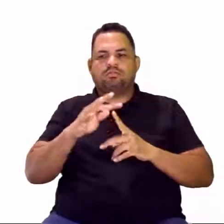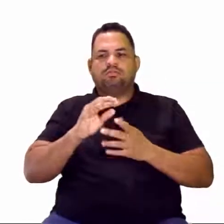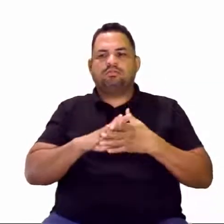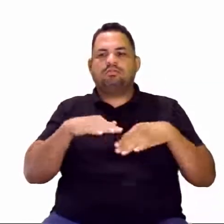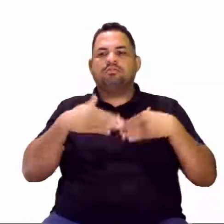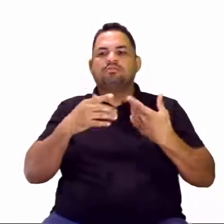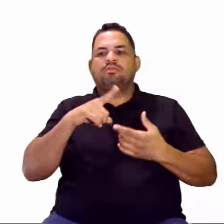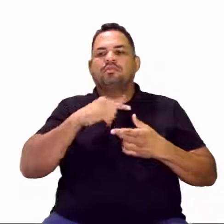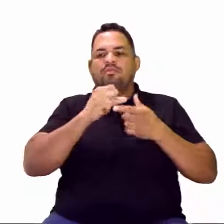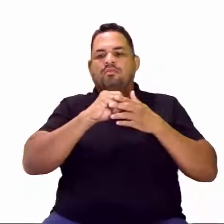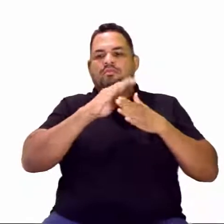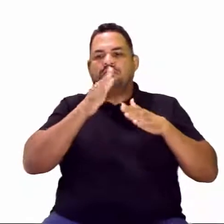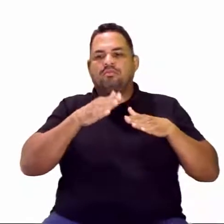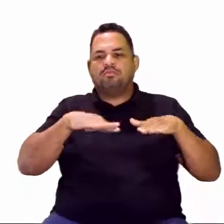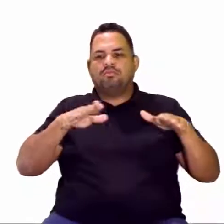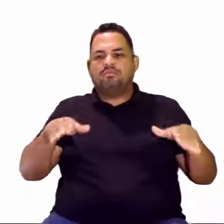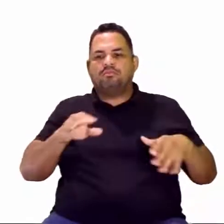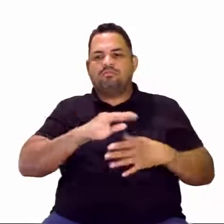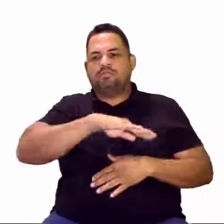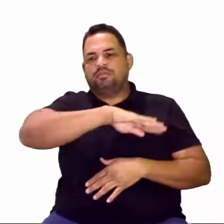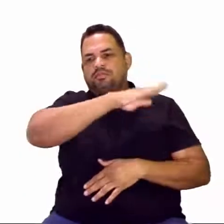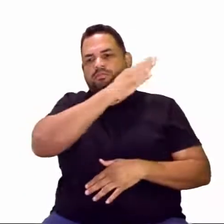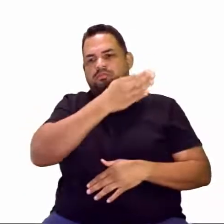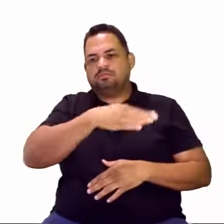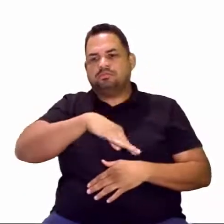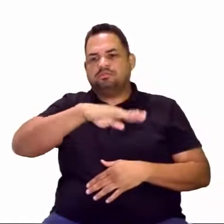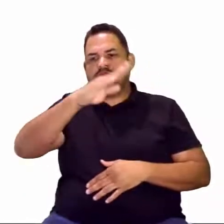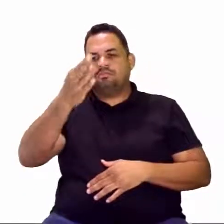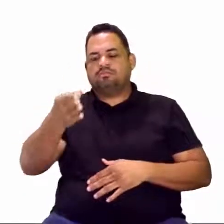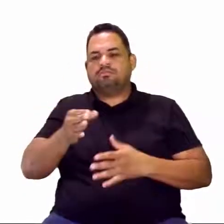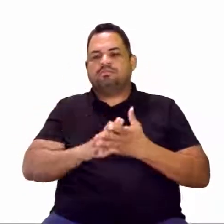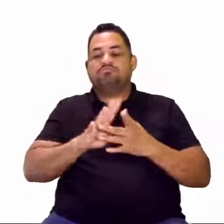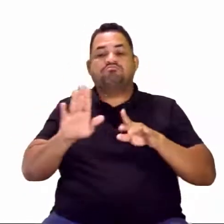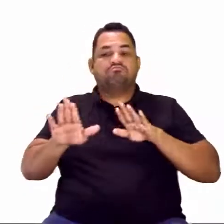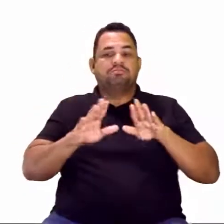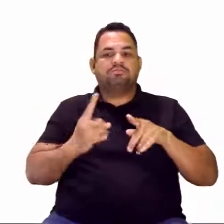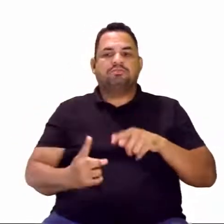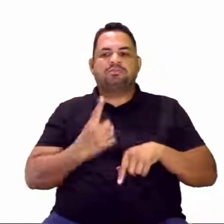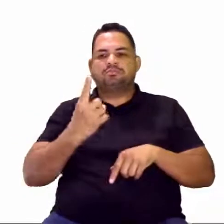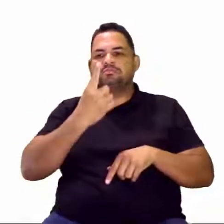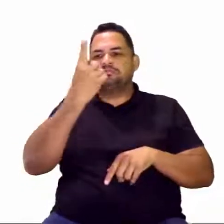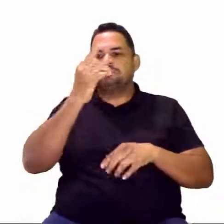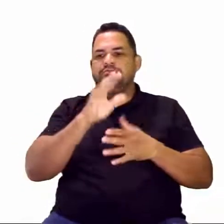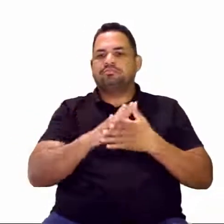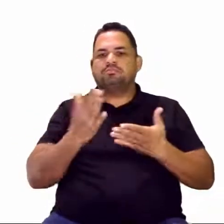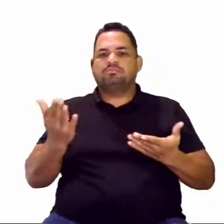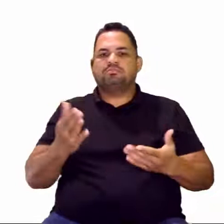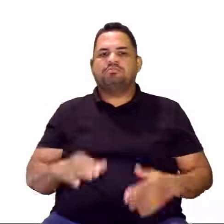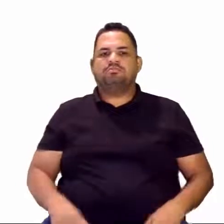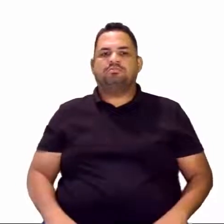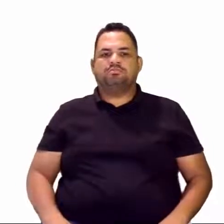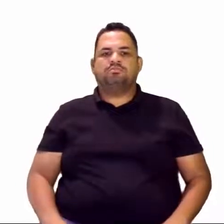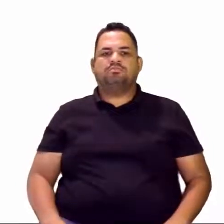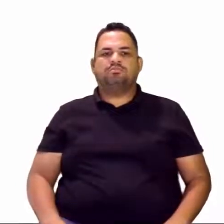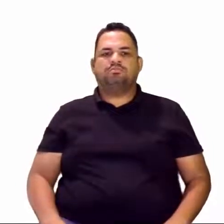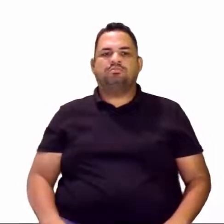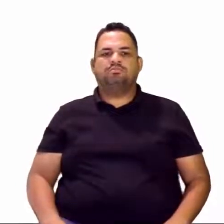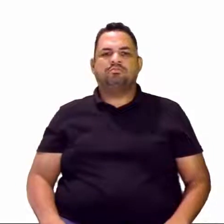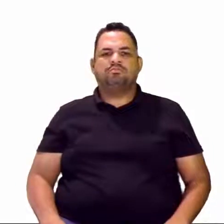nível do mar e nas montanhas, em determinadas alturas, né, que nós atribuímos isso como